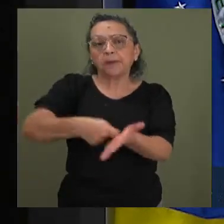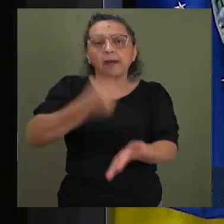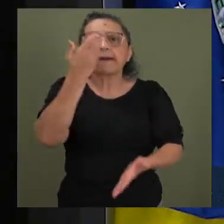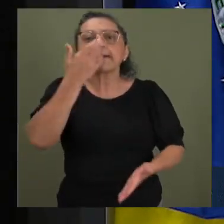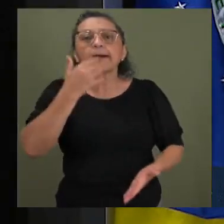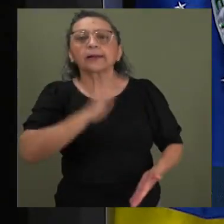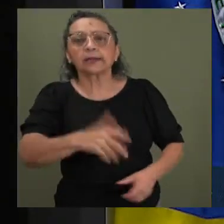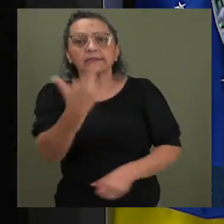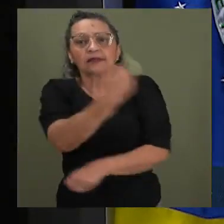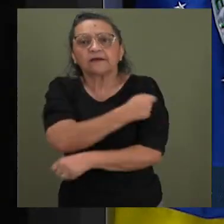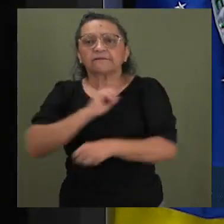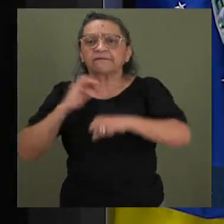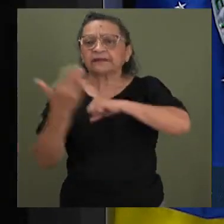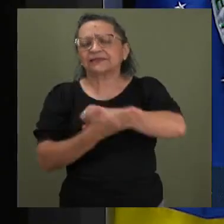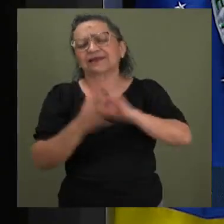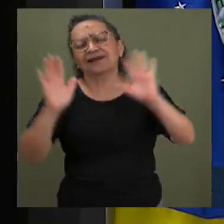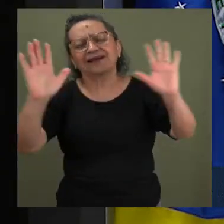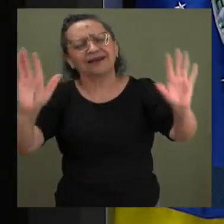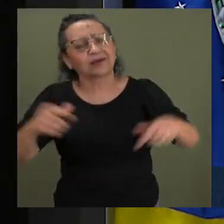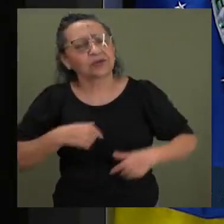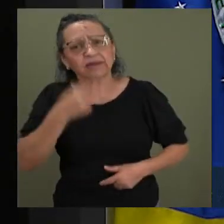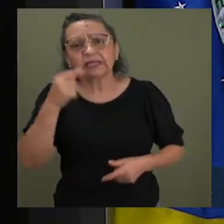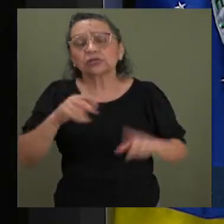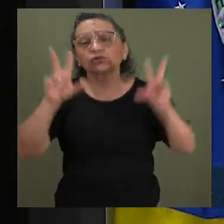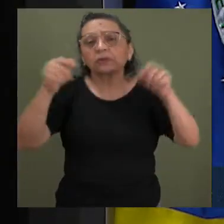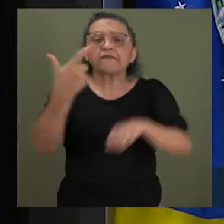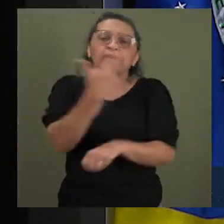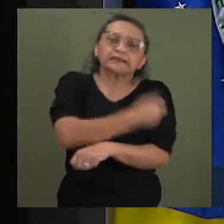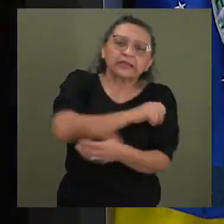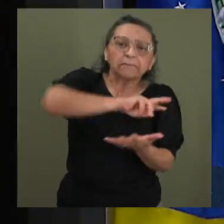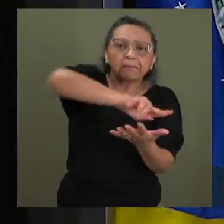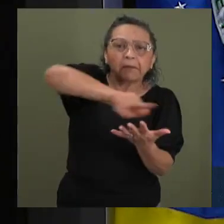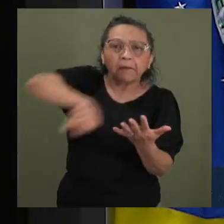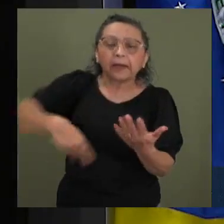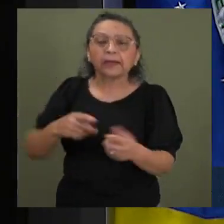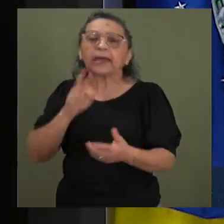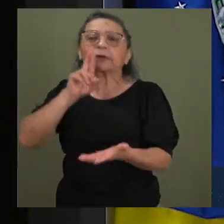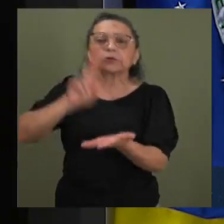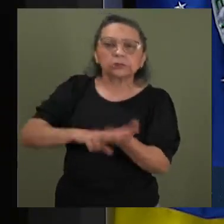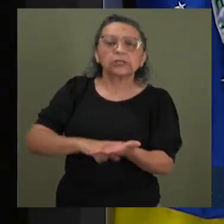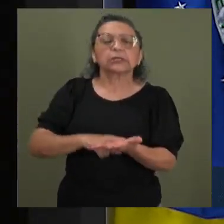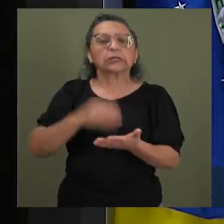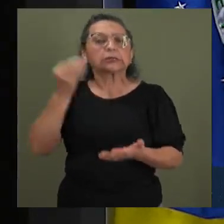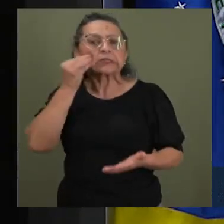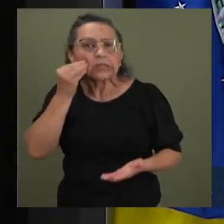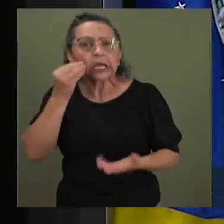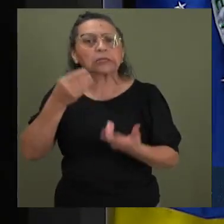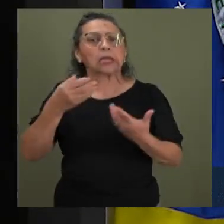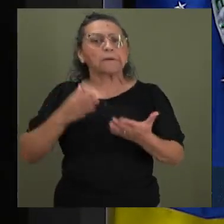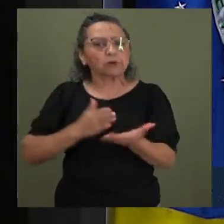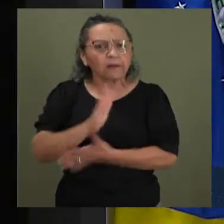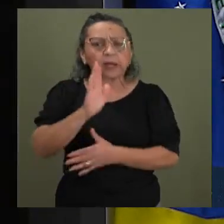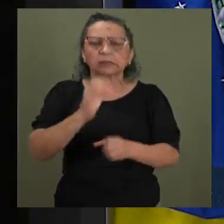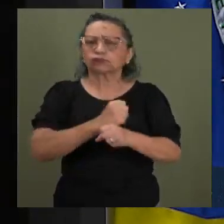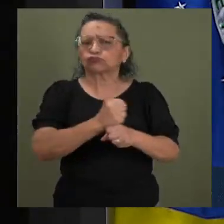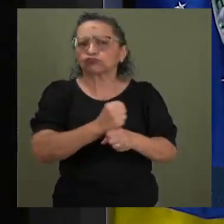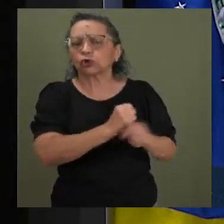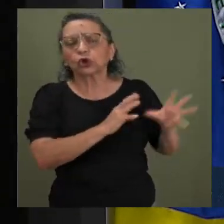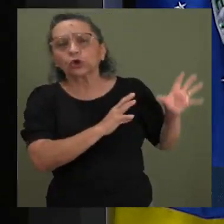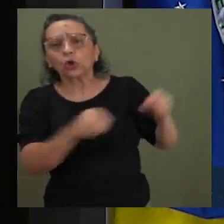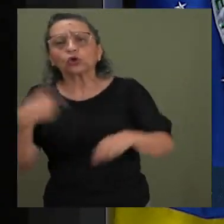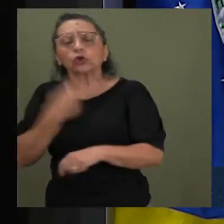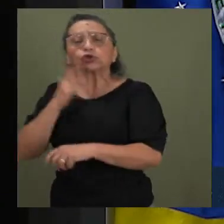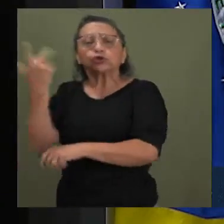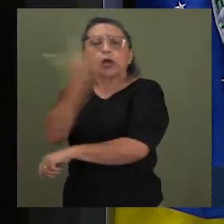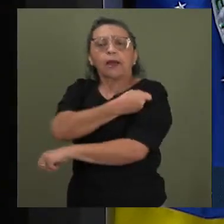de Covid. Ninguém está falando aqui das vacinas reconhecidas, testadas há décadas, que todos nós tomamos e o brasileiro